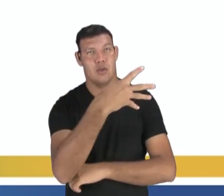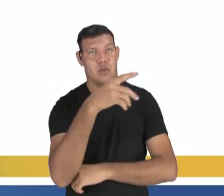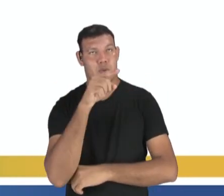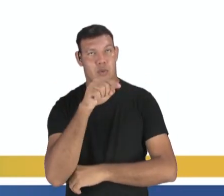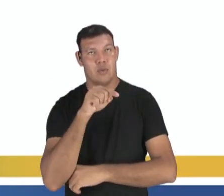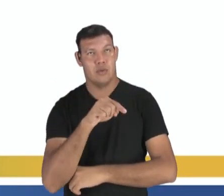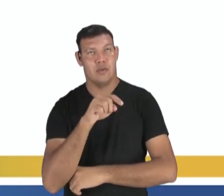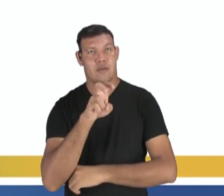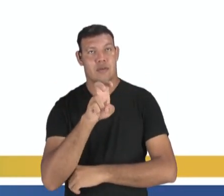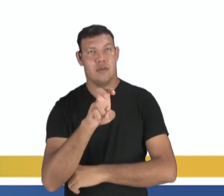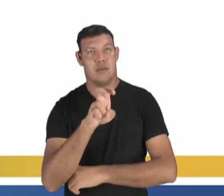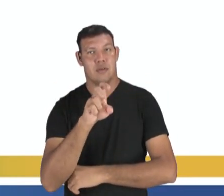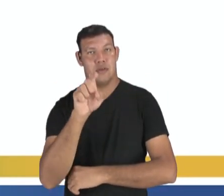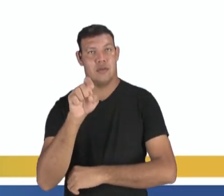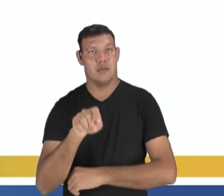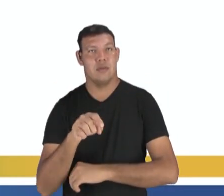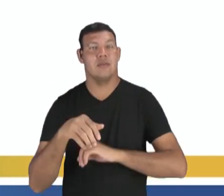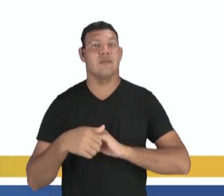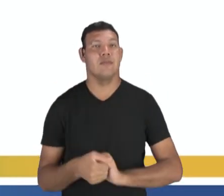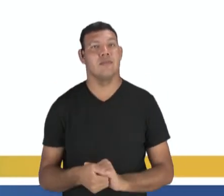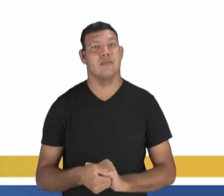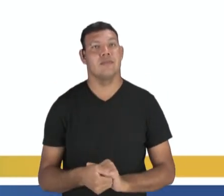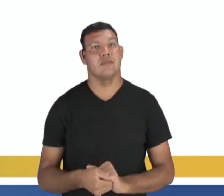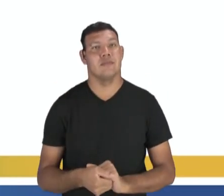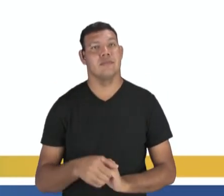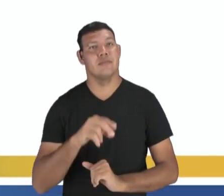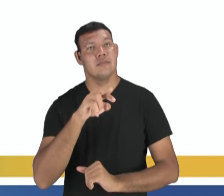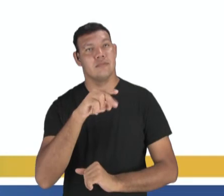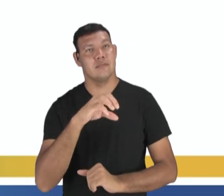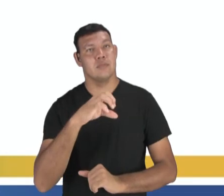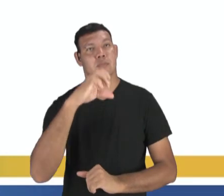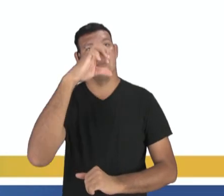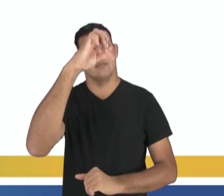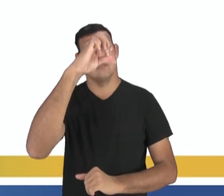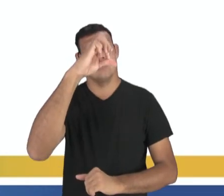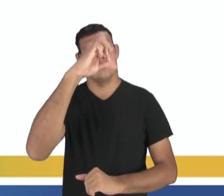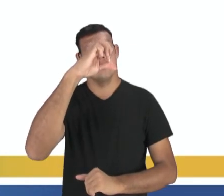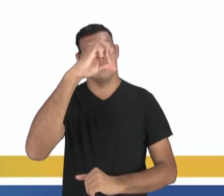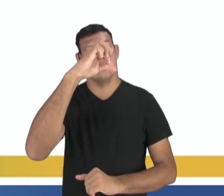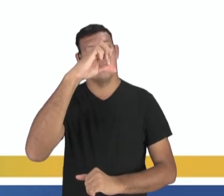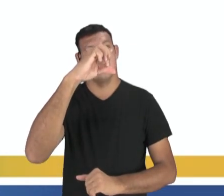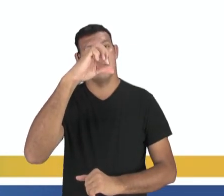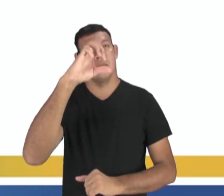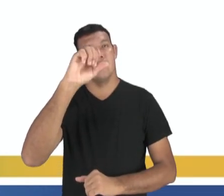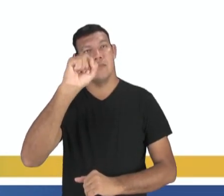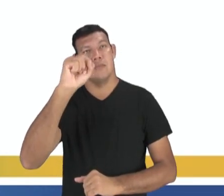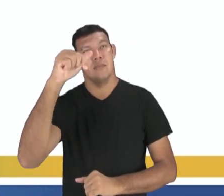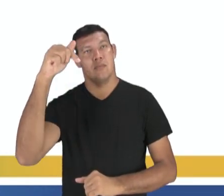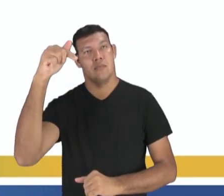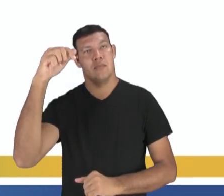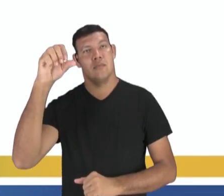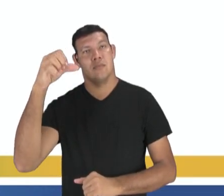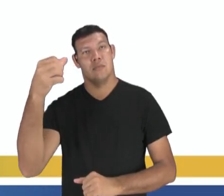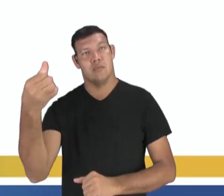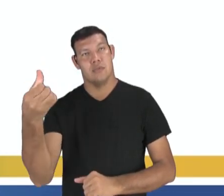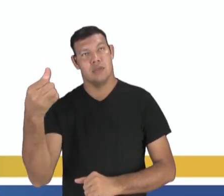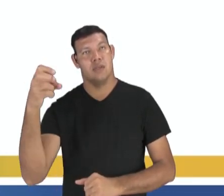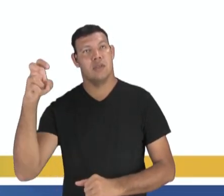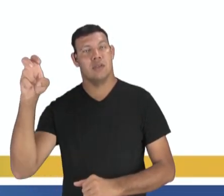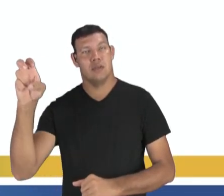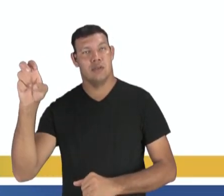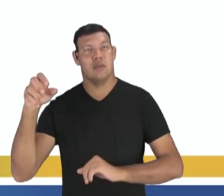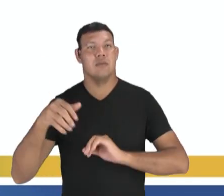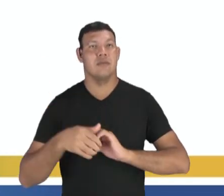sobre fatorial de quatro vezes fatorial de 5 = fator fator 19 vai ficar